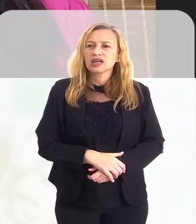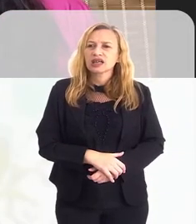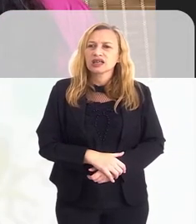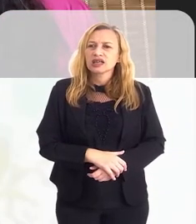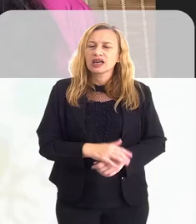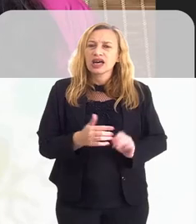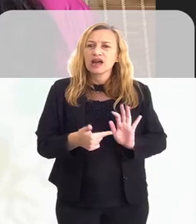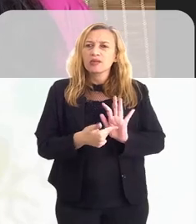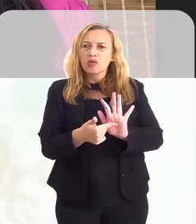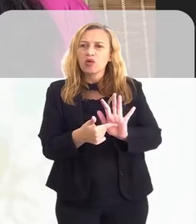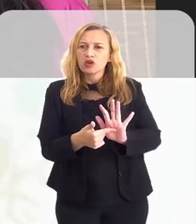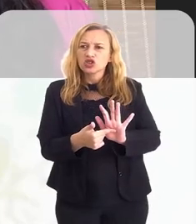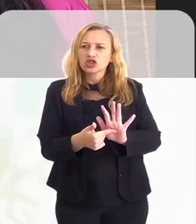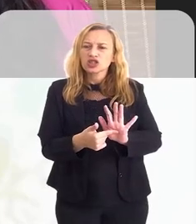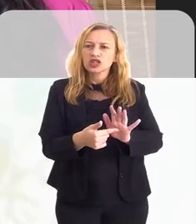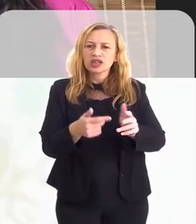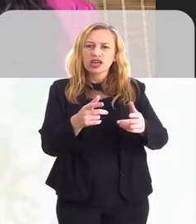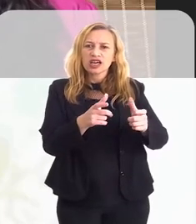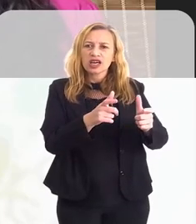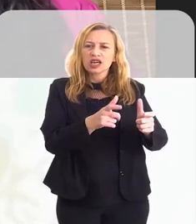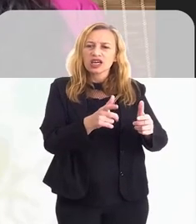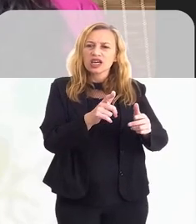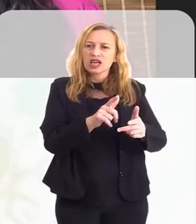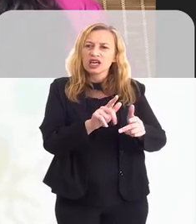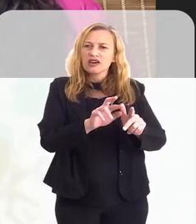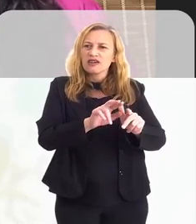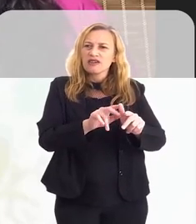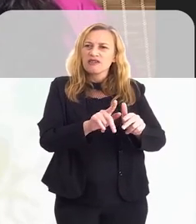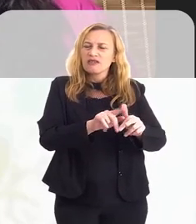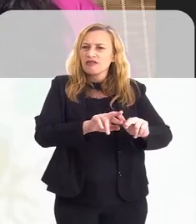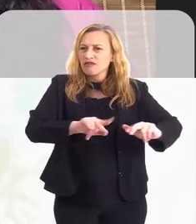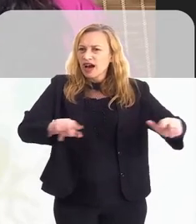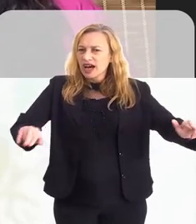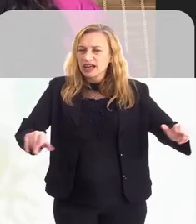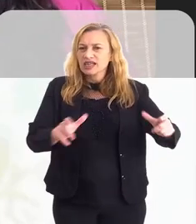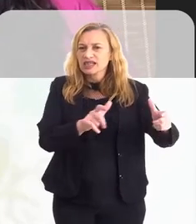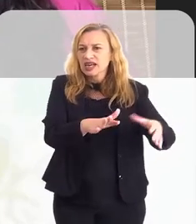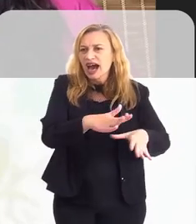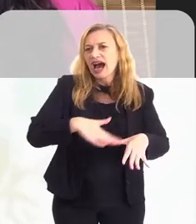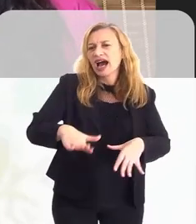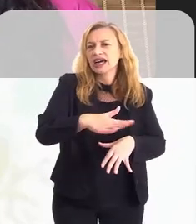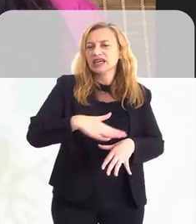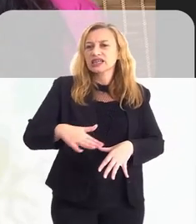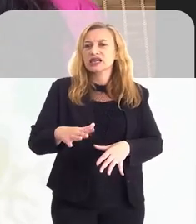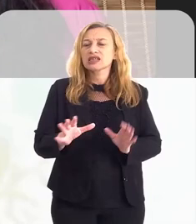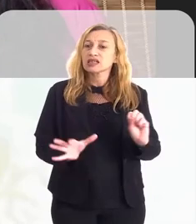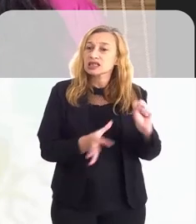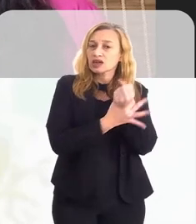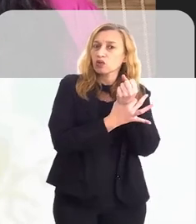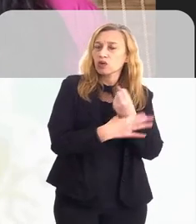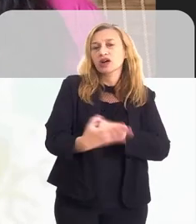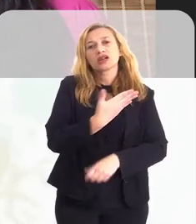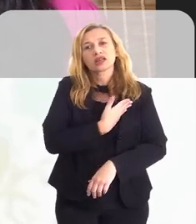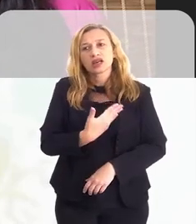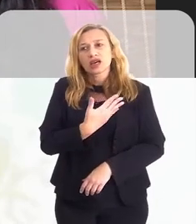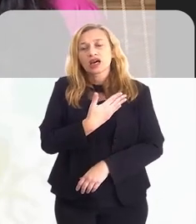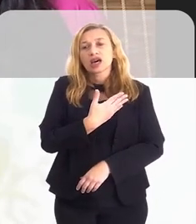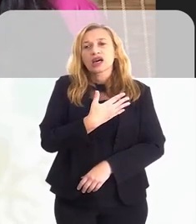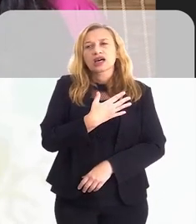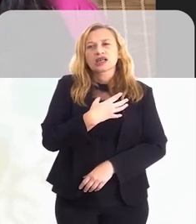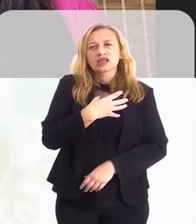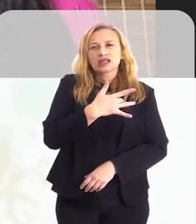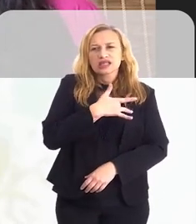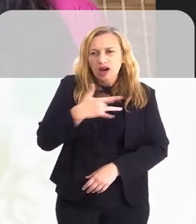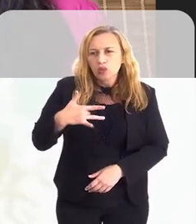previsões para as várias áreas da vida da pessoa com deficiência: segurança, saúde, cultura e educação,